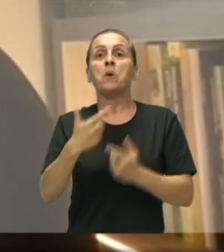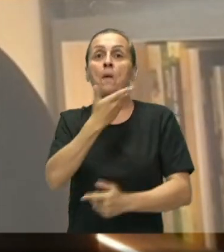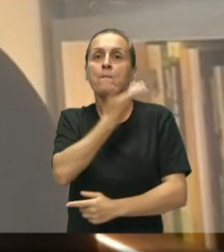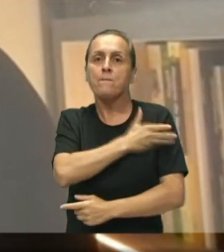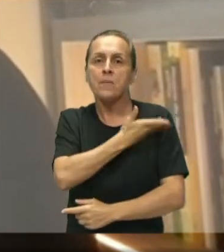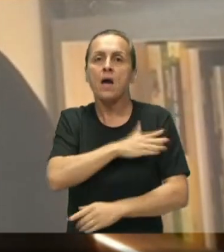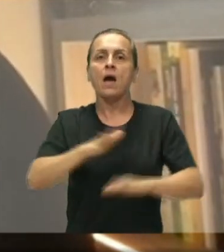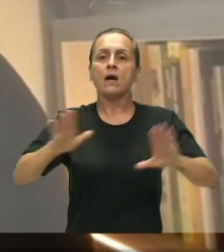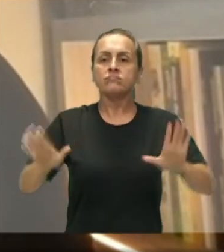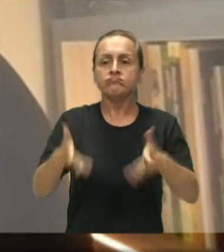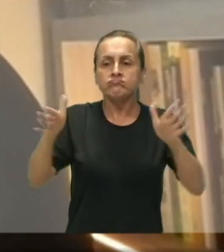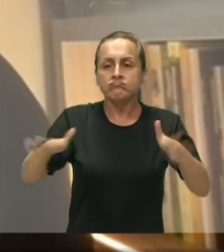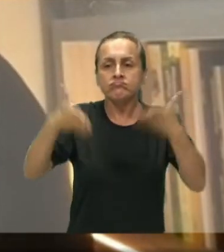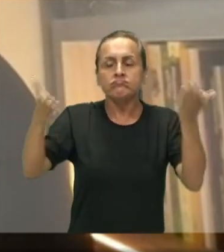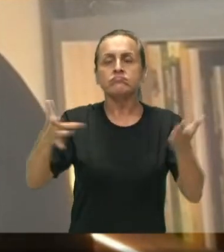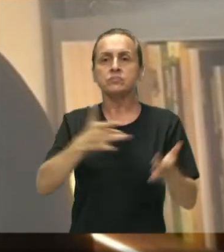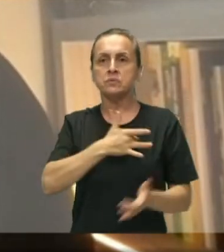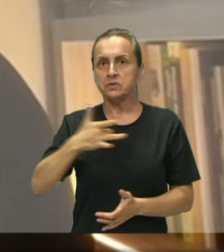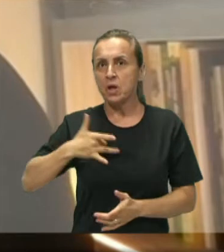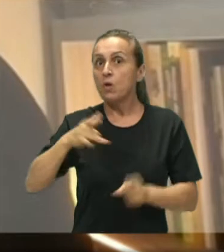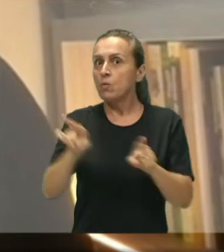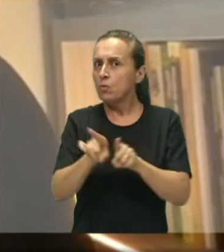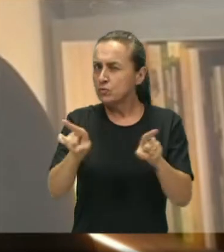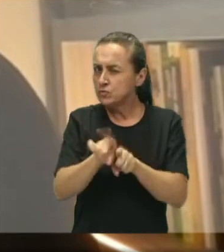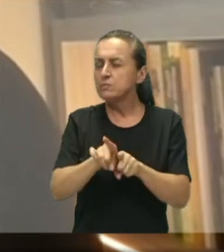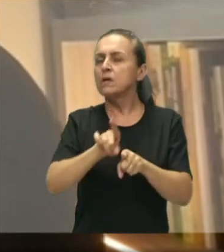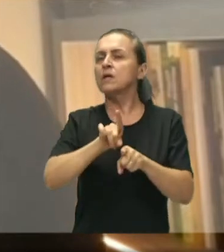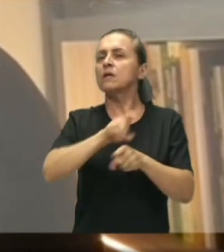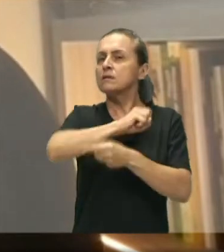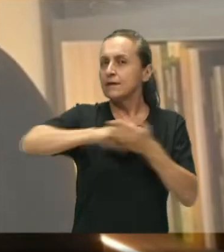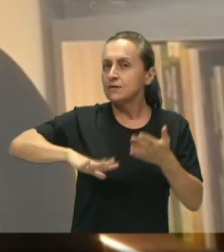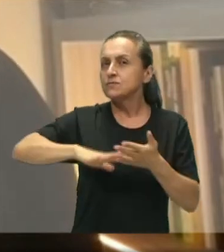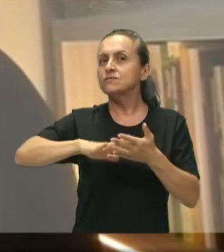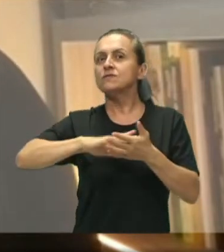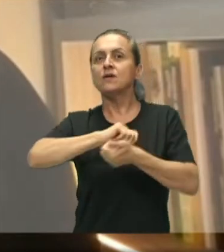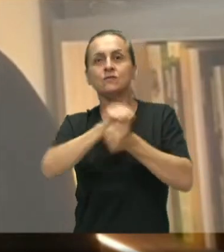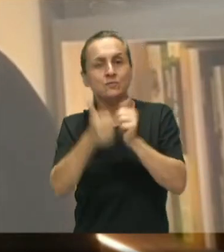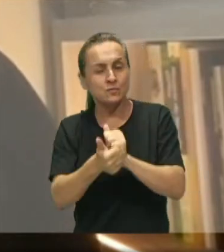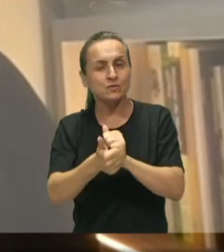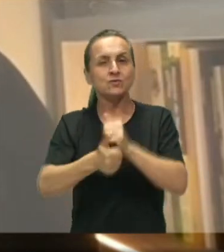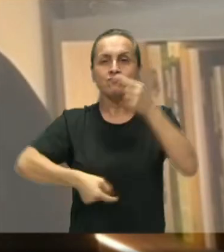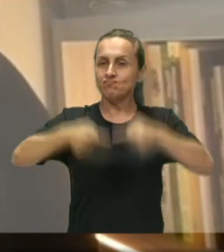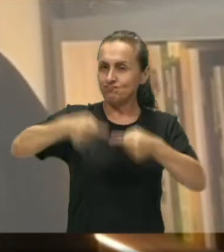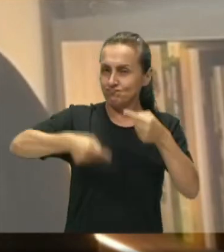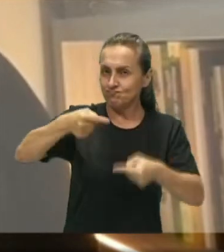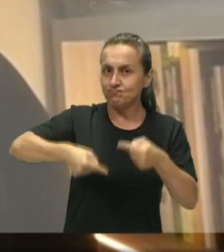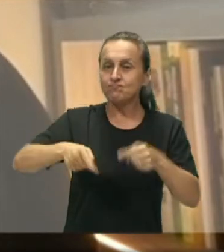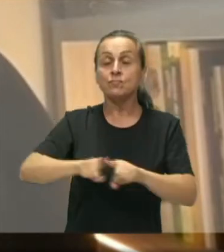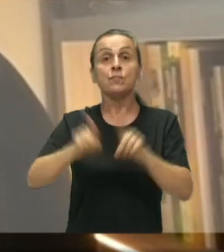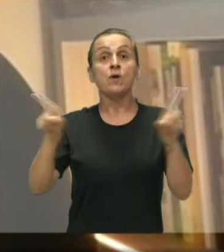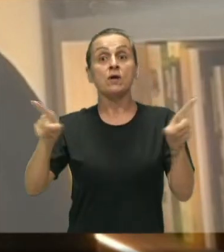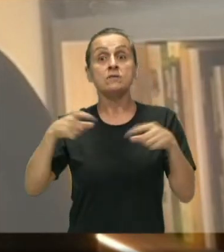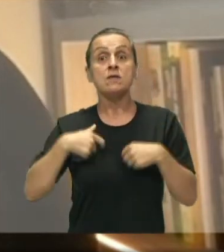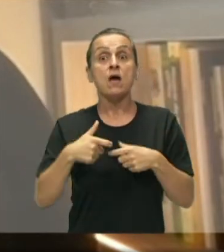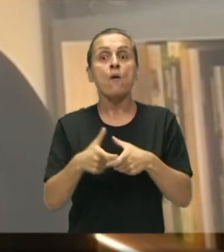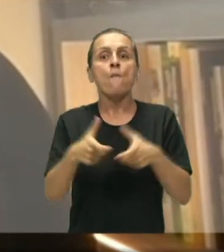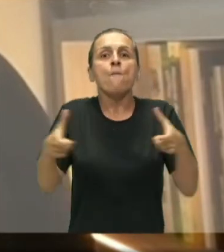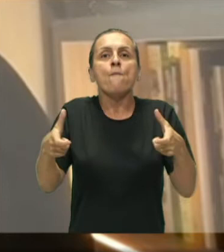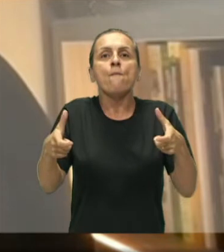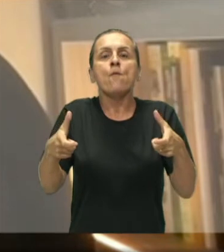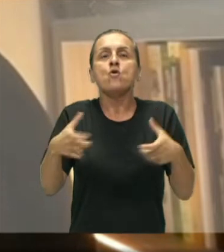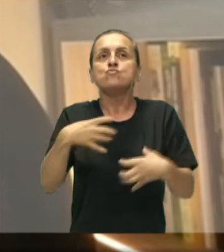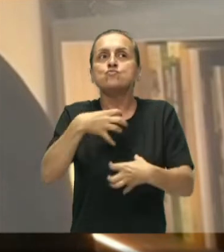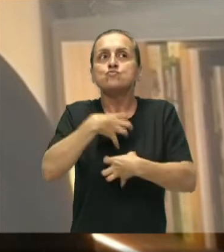Saúde pela prática e promoção da atividade esportiva competitiva é mas é acima de tudo uma das grandes maneiras de